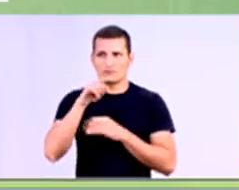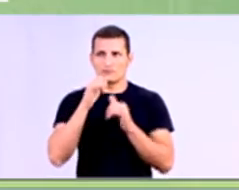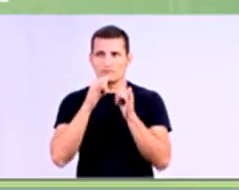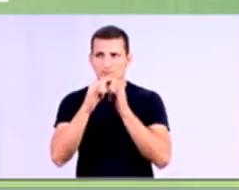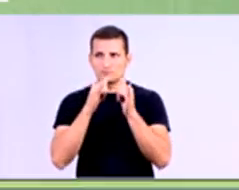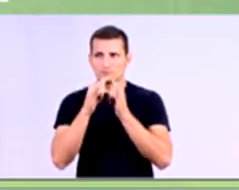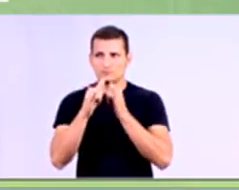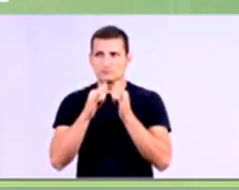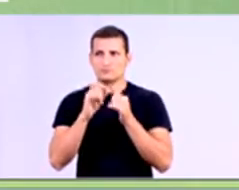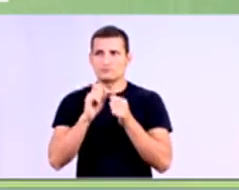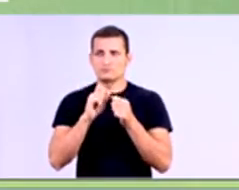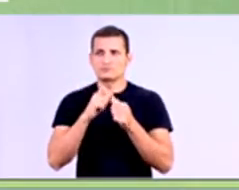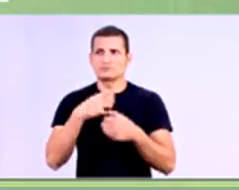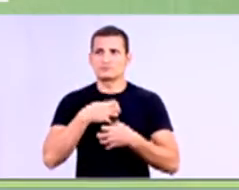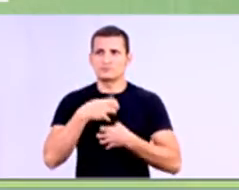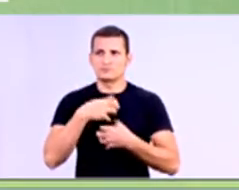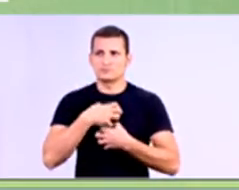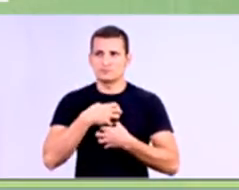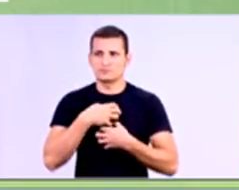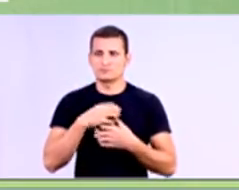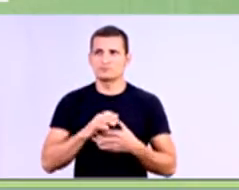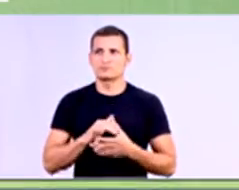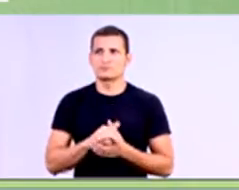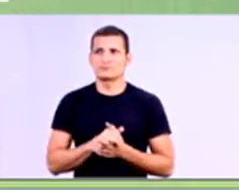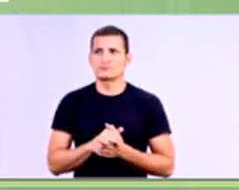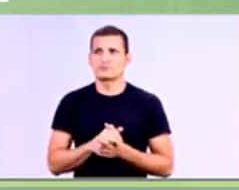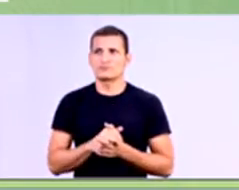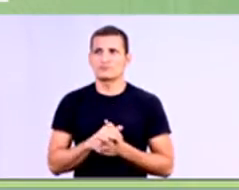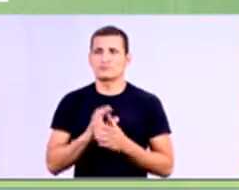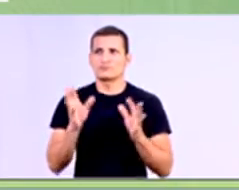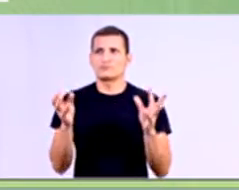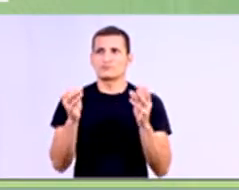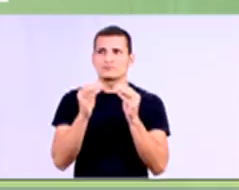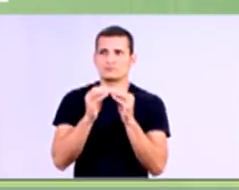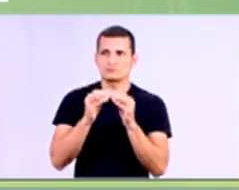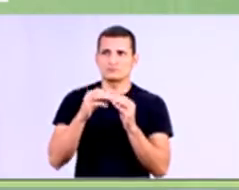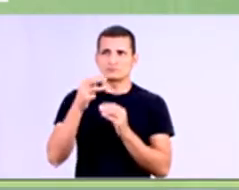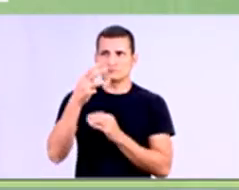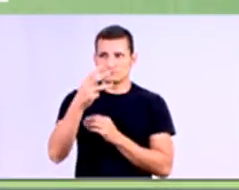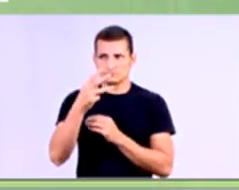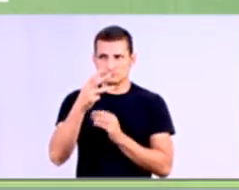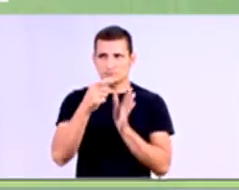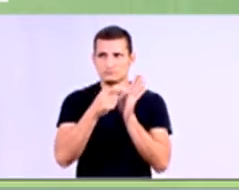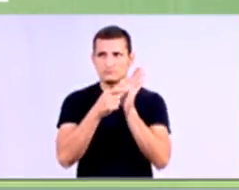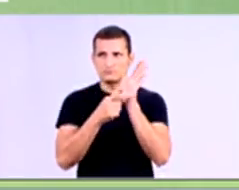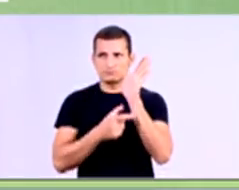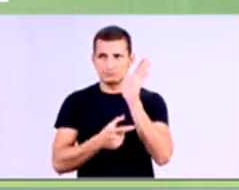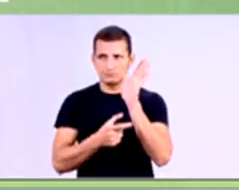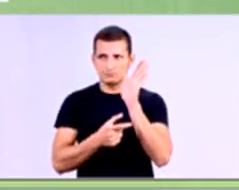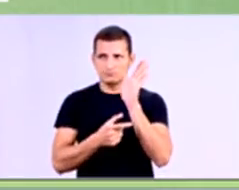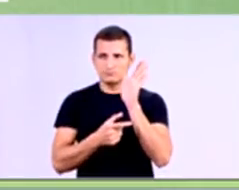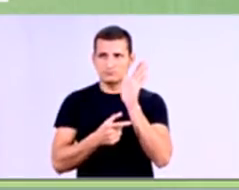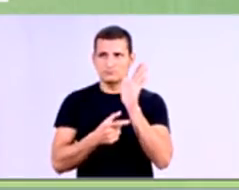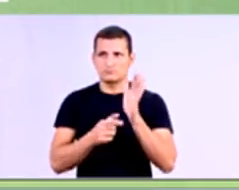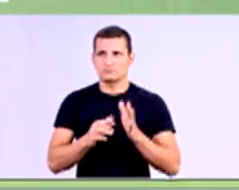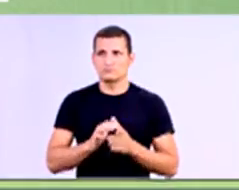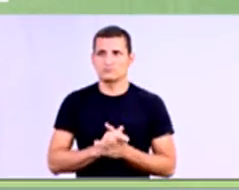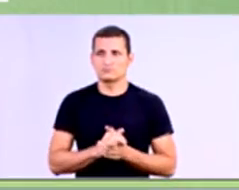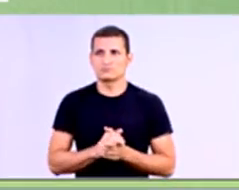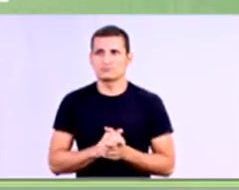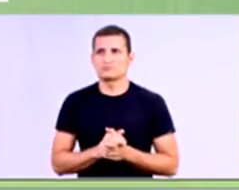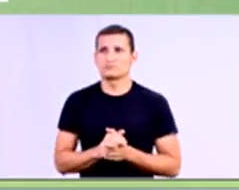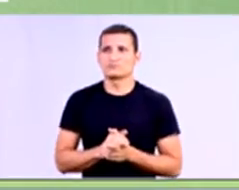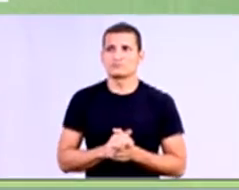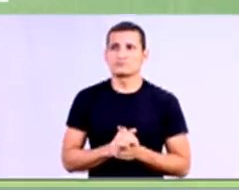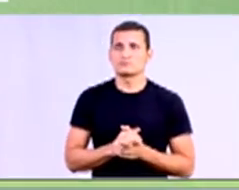e dar sentido com a junção desses três dados, dar sentido à minha informação.